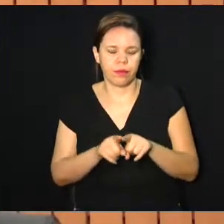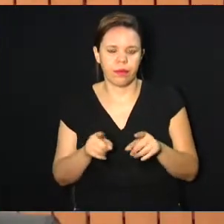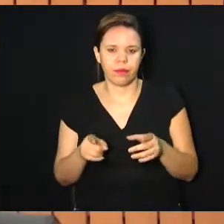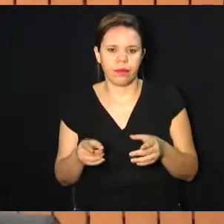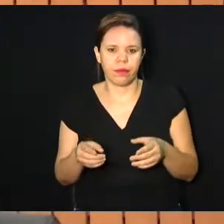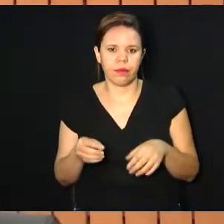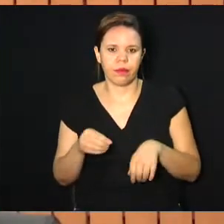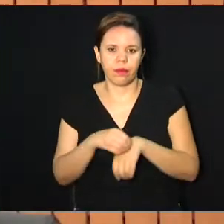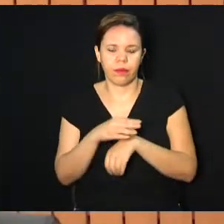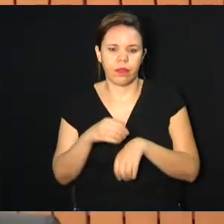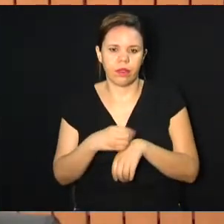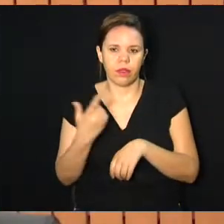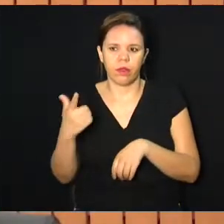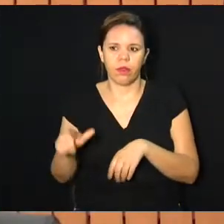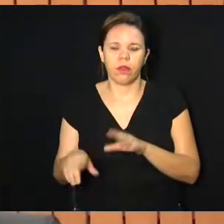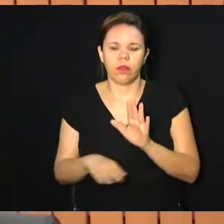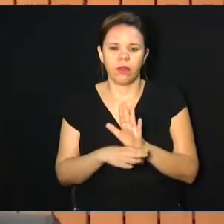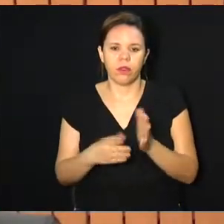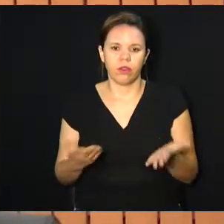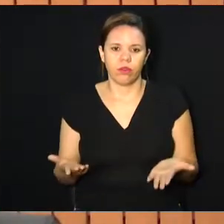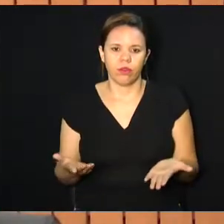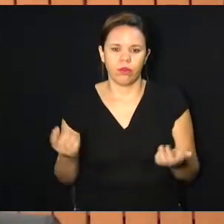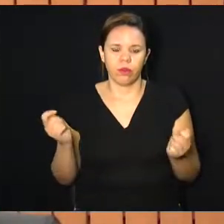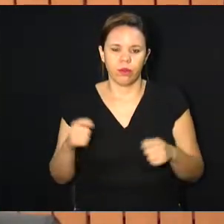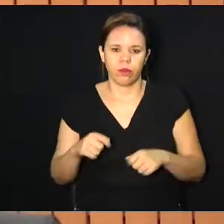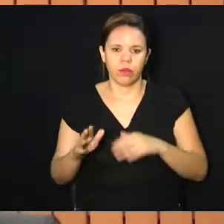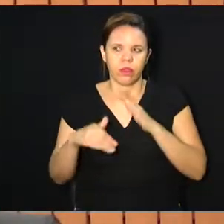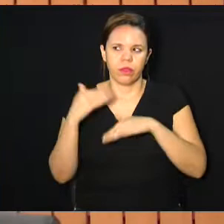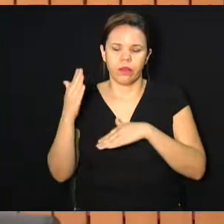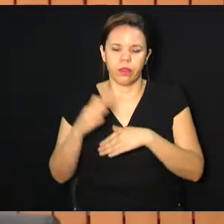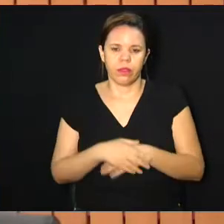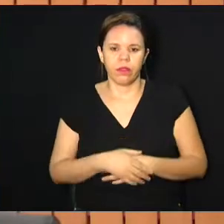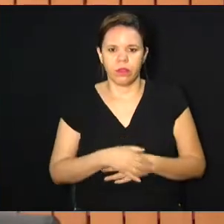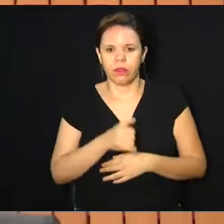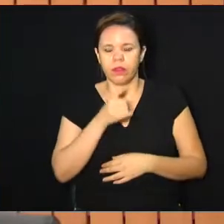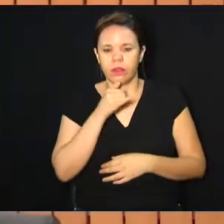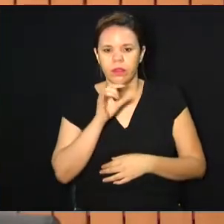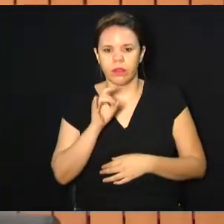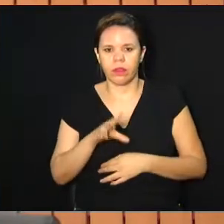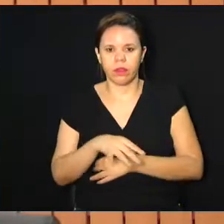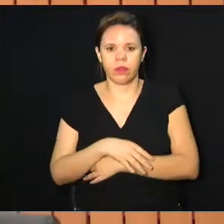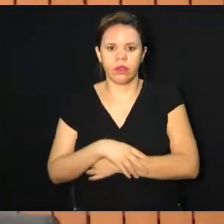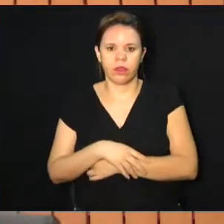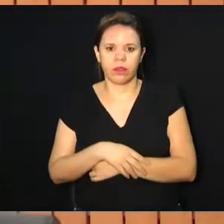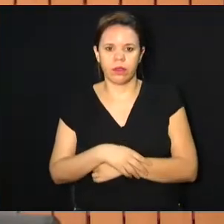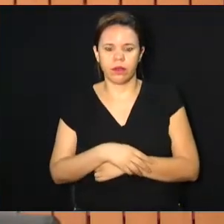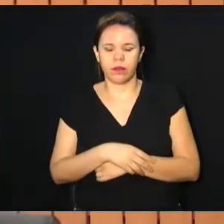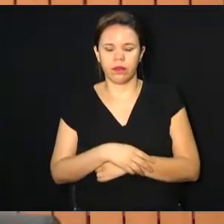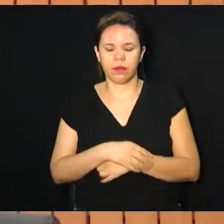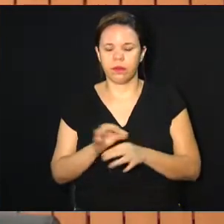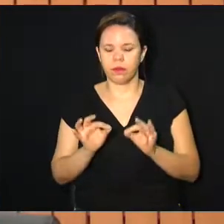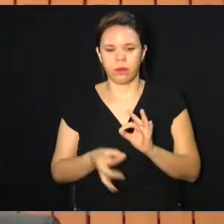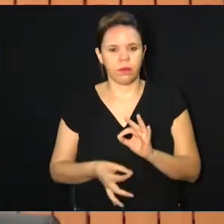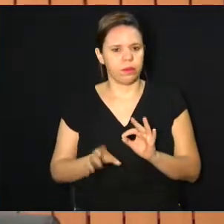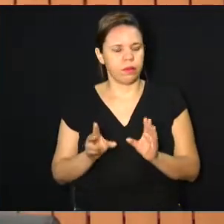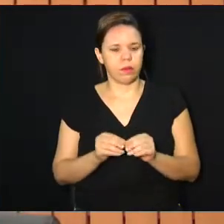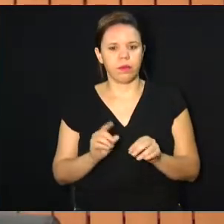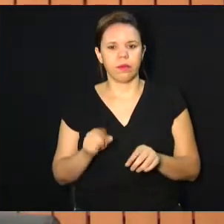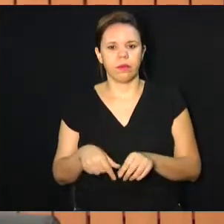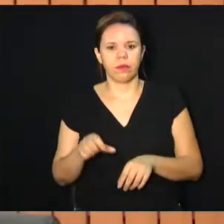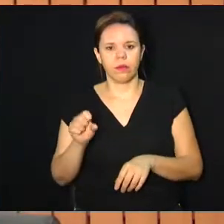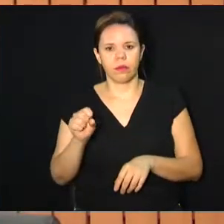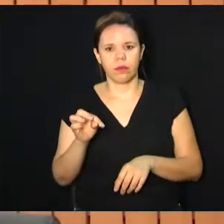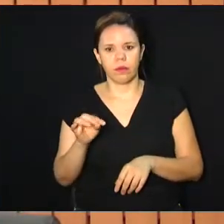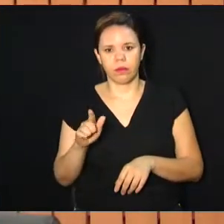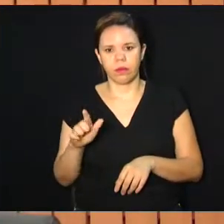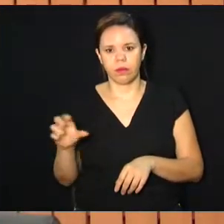né, que poderiam ser avançadas. Um exemplo, só para, enfim, não prolongar muito, o Santiago do Chile está